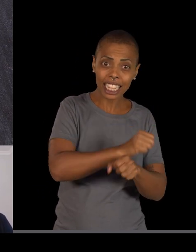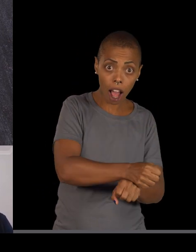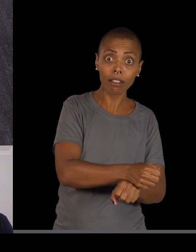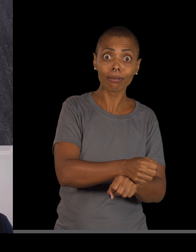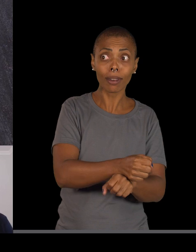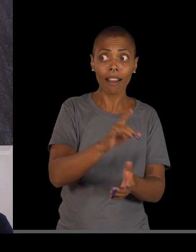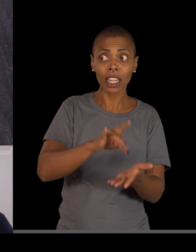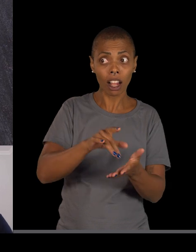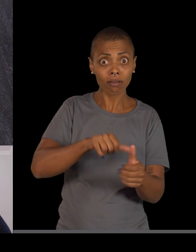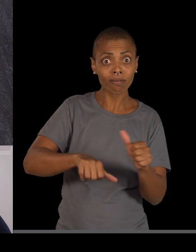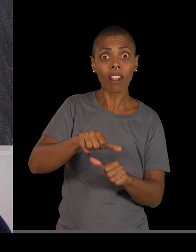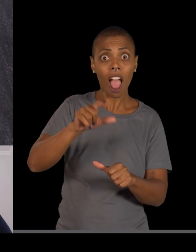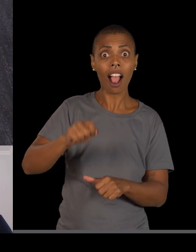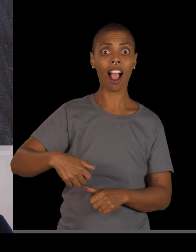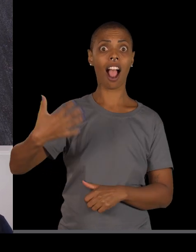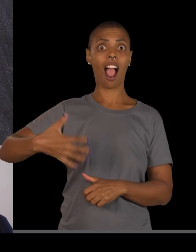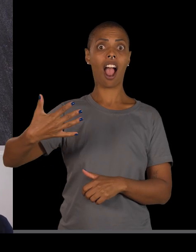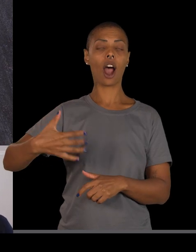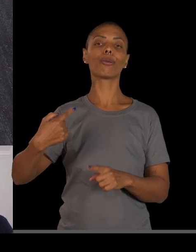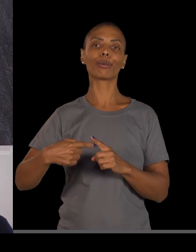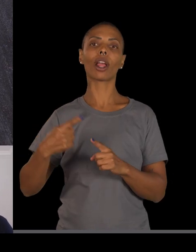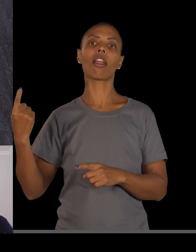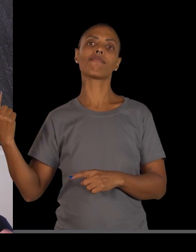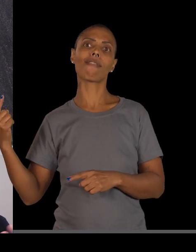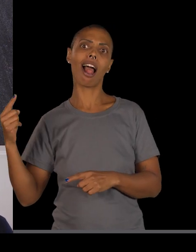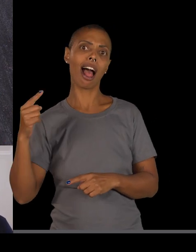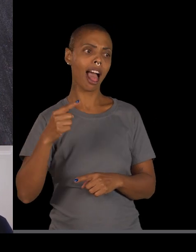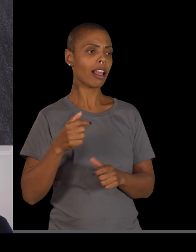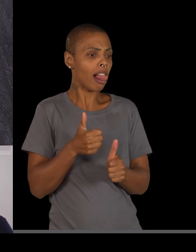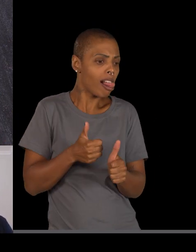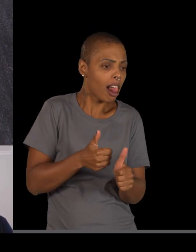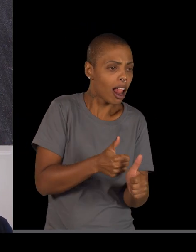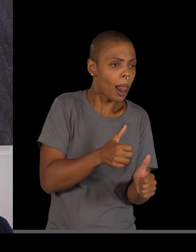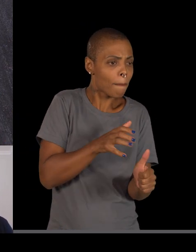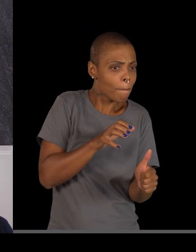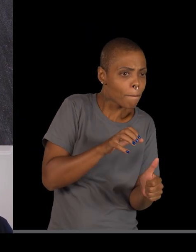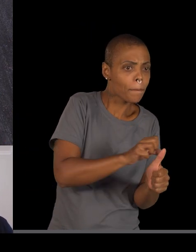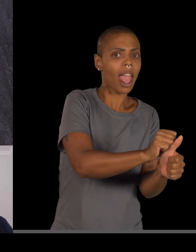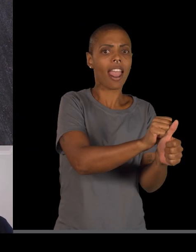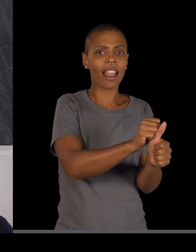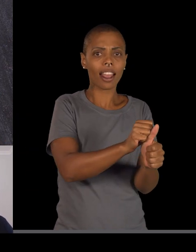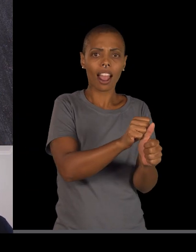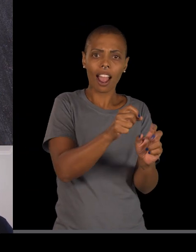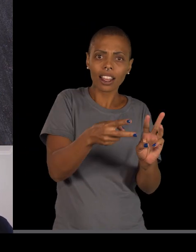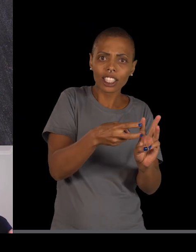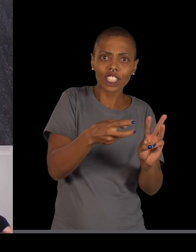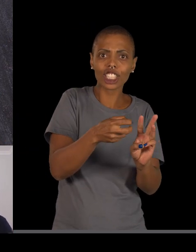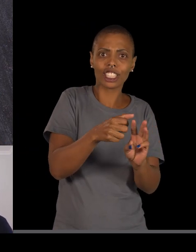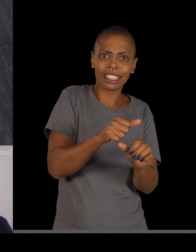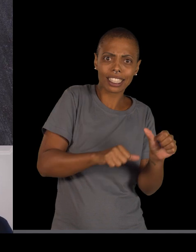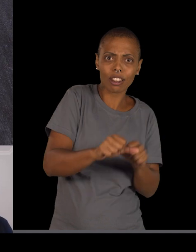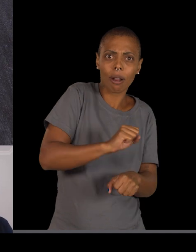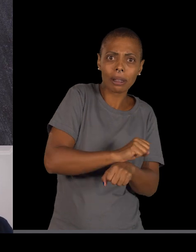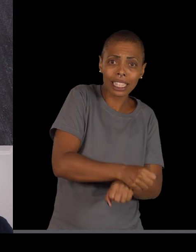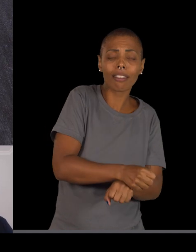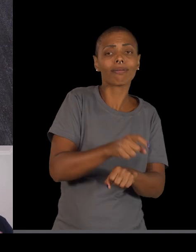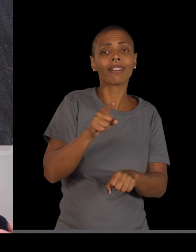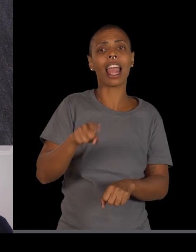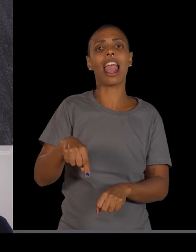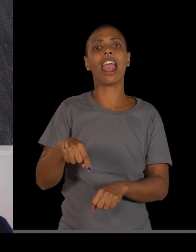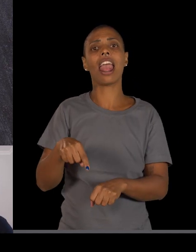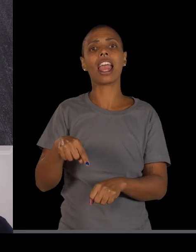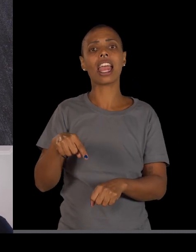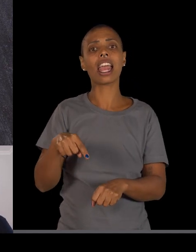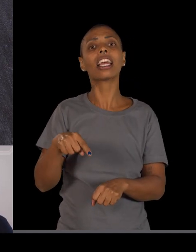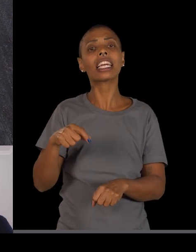algo até mesmo caro de se fazer. Para você ir atrás de um indígena, para você escravizar um indígena, isso